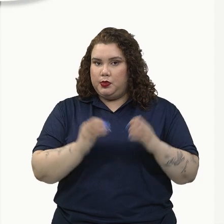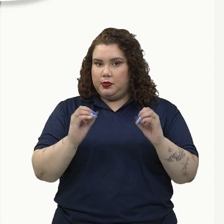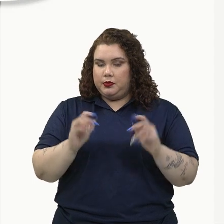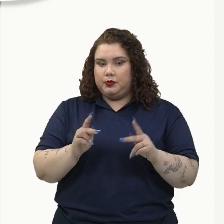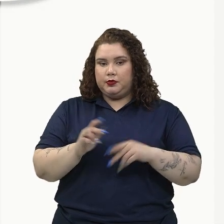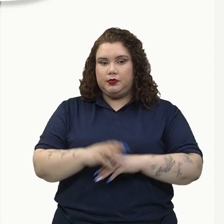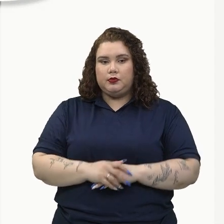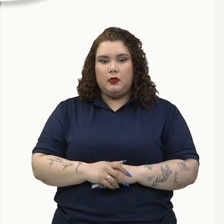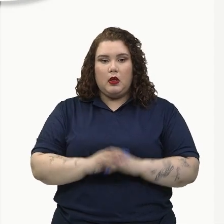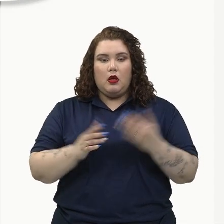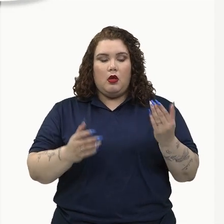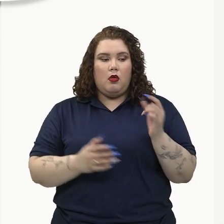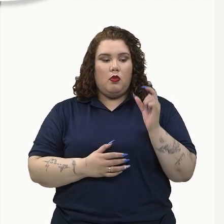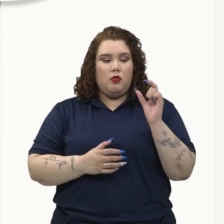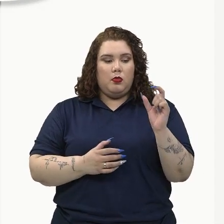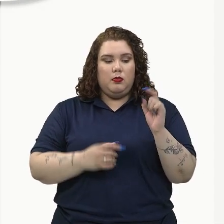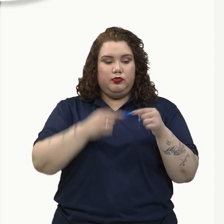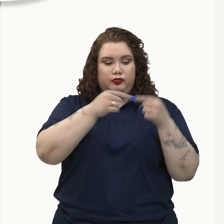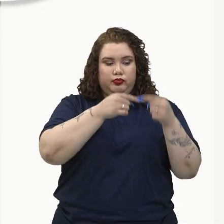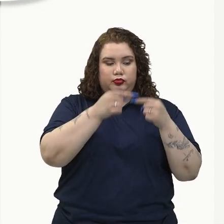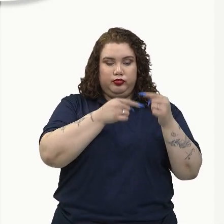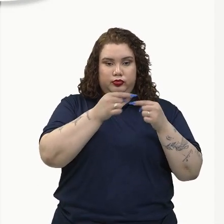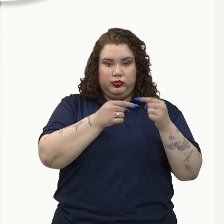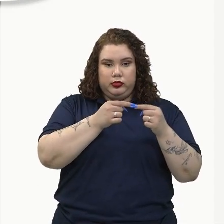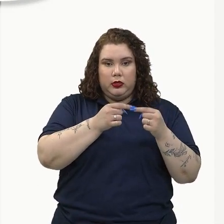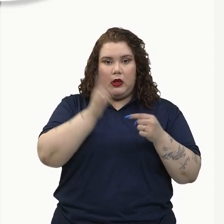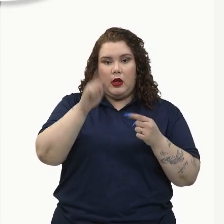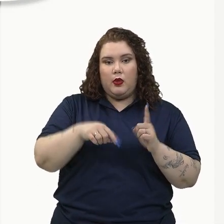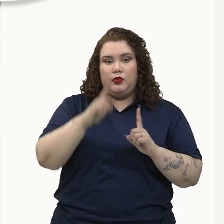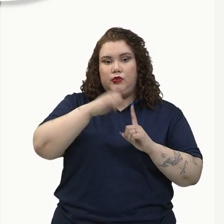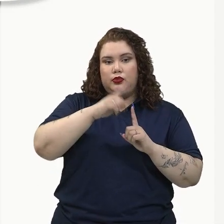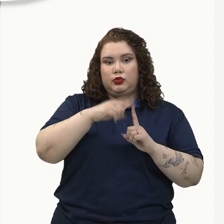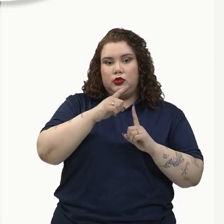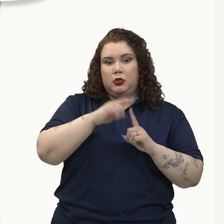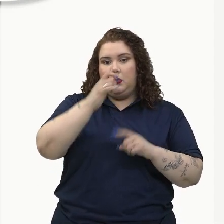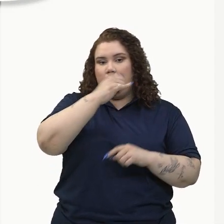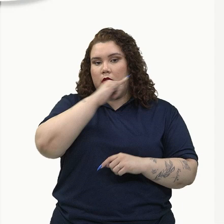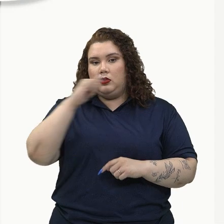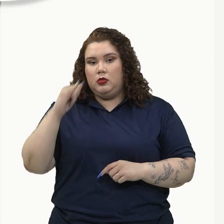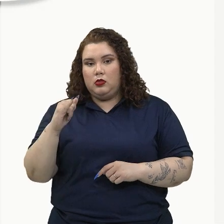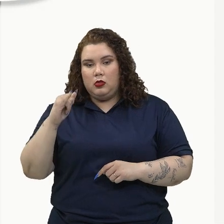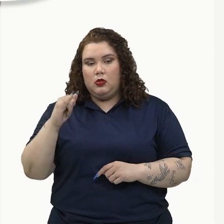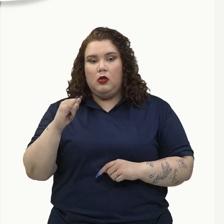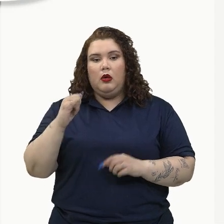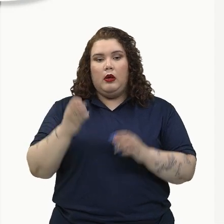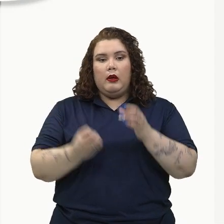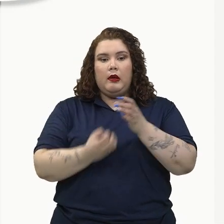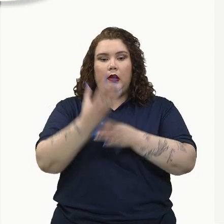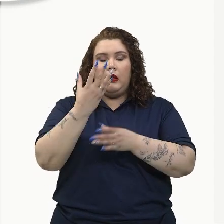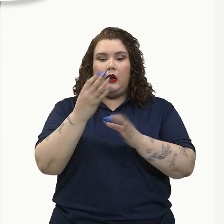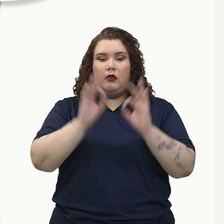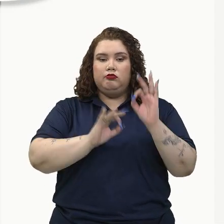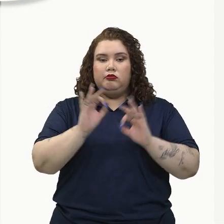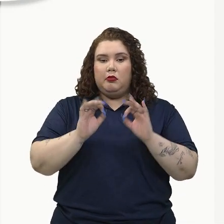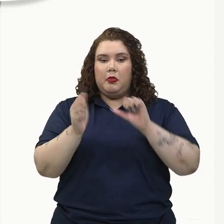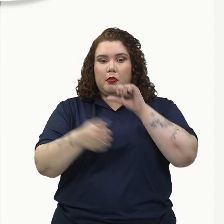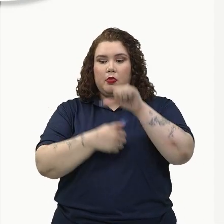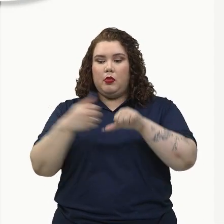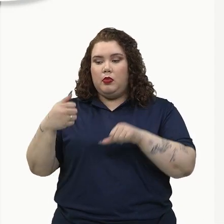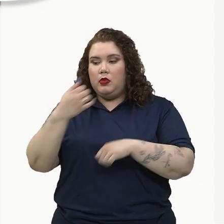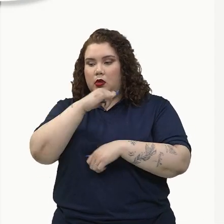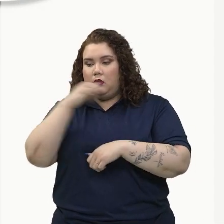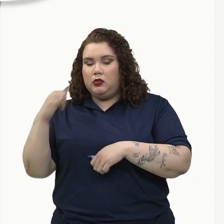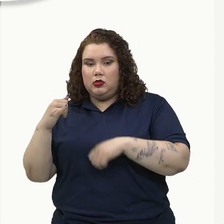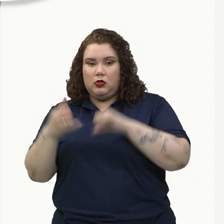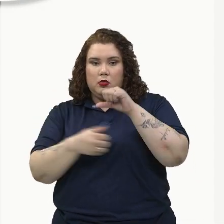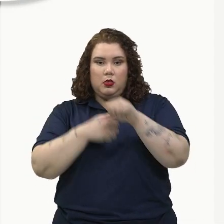o resistor é um componente eletrônico projetado para transformar a energia elétrica em calor